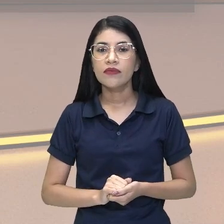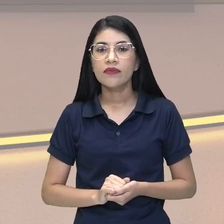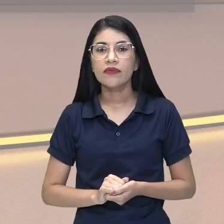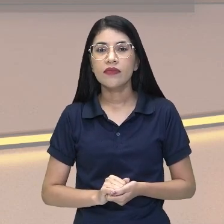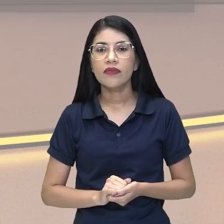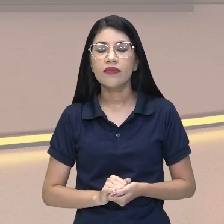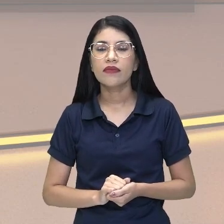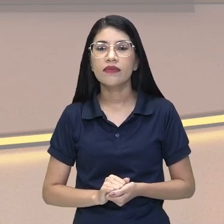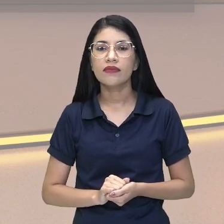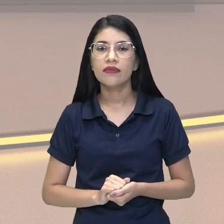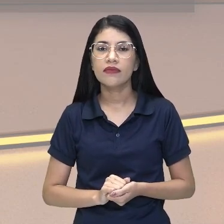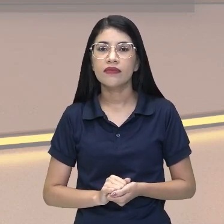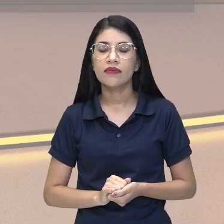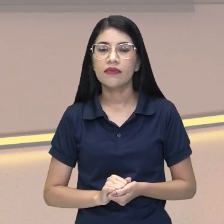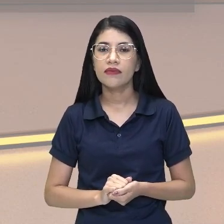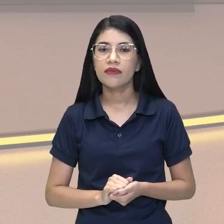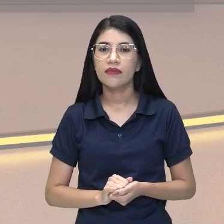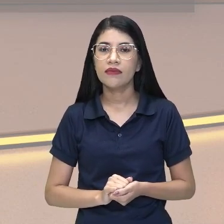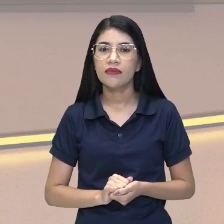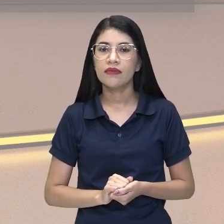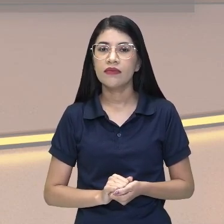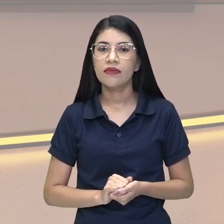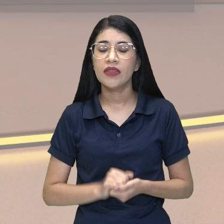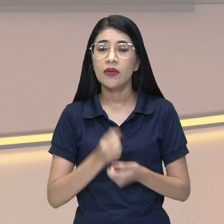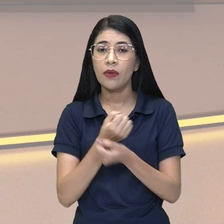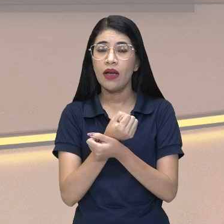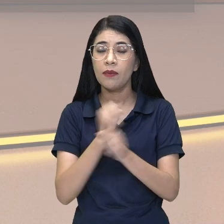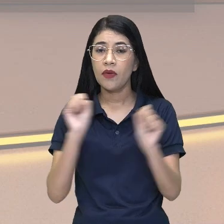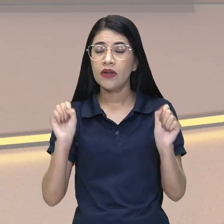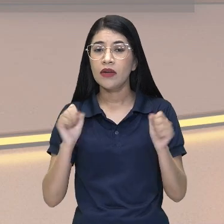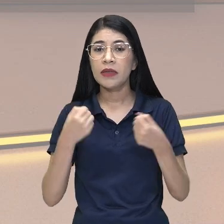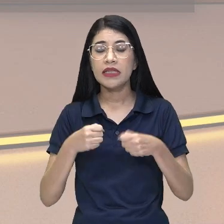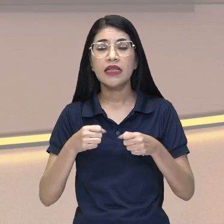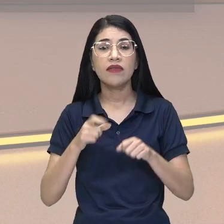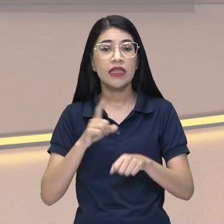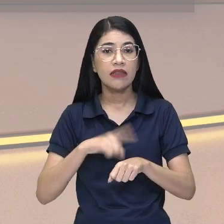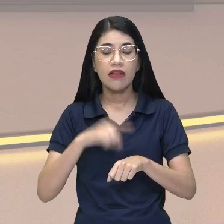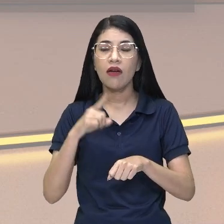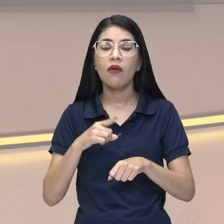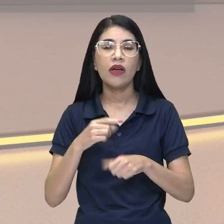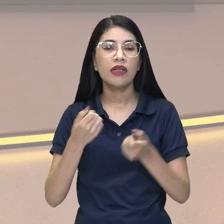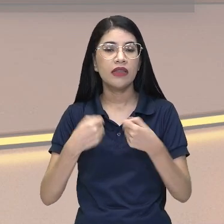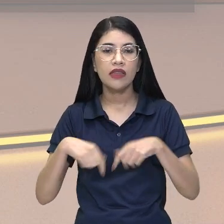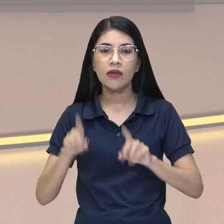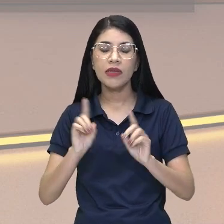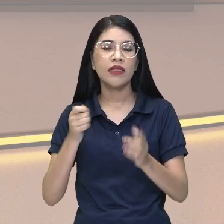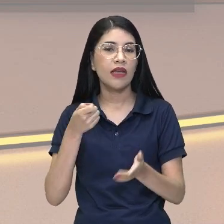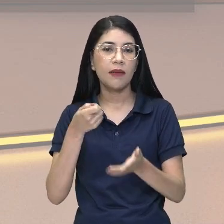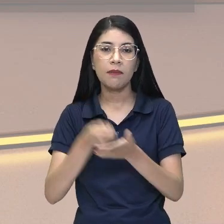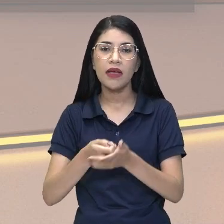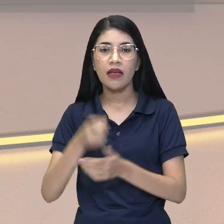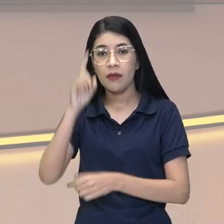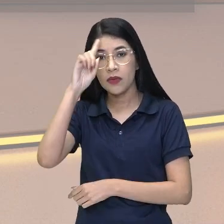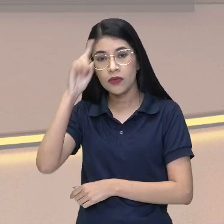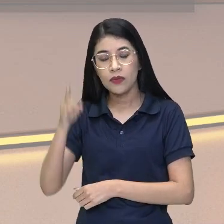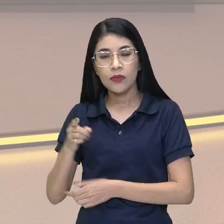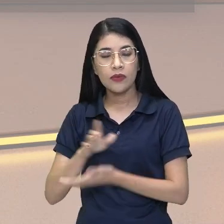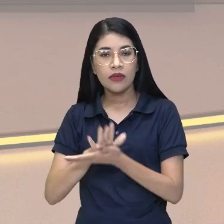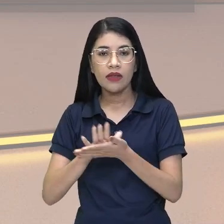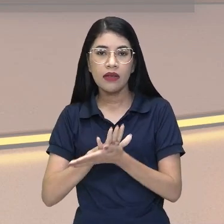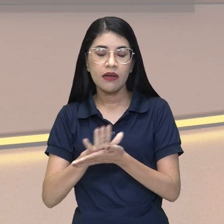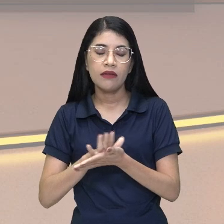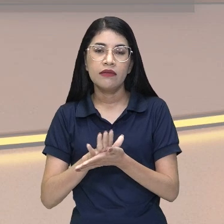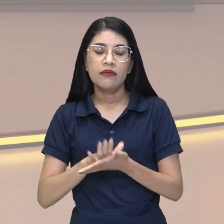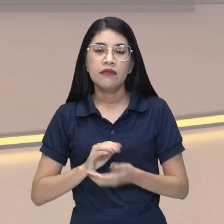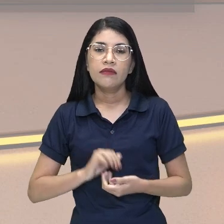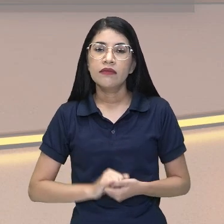a abolição tem que ser imediata e sem indenização. O governo não tem que pagar nada, o Estado não tem que pagar nada para os